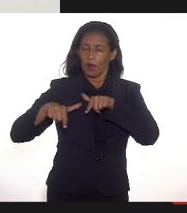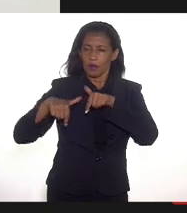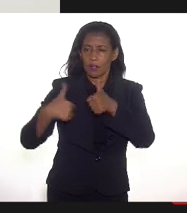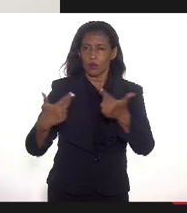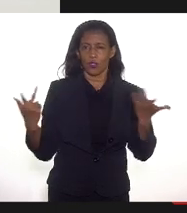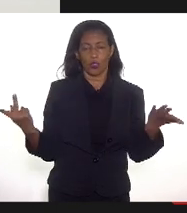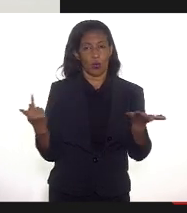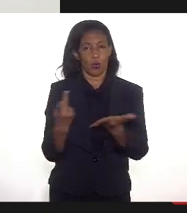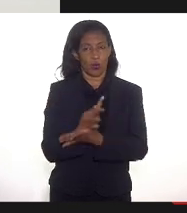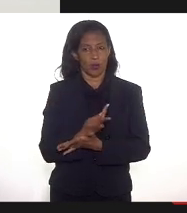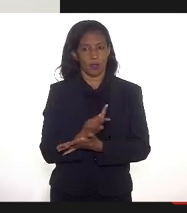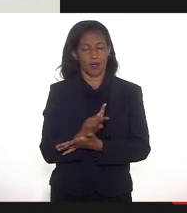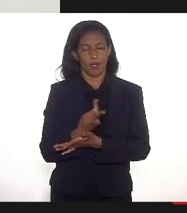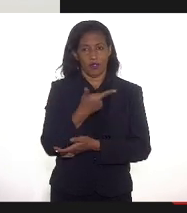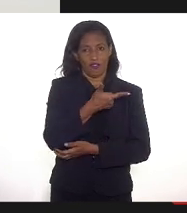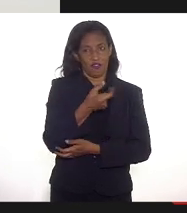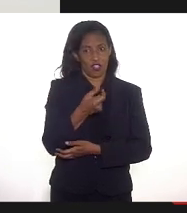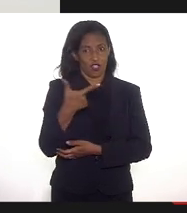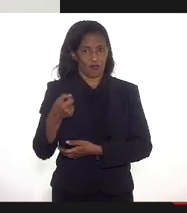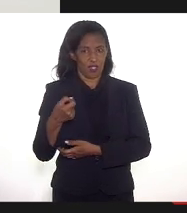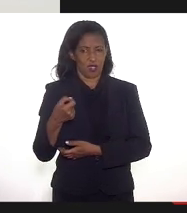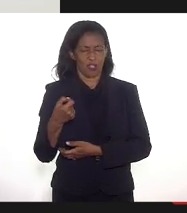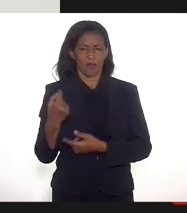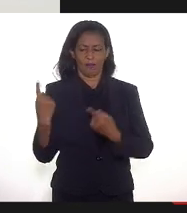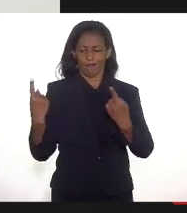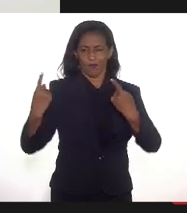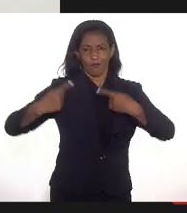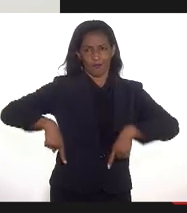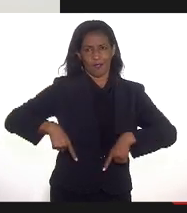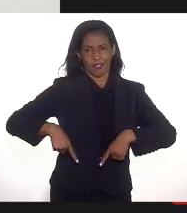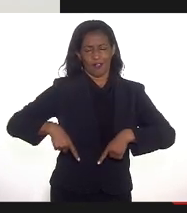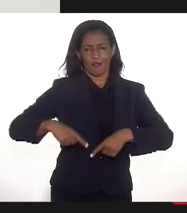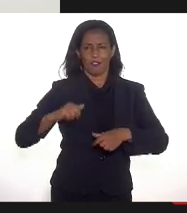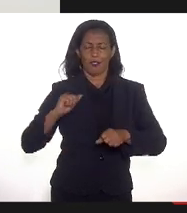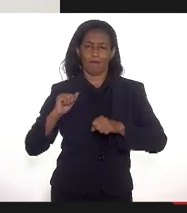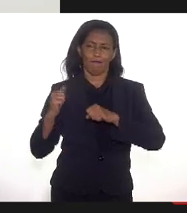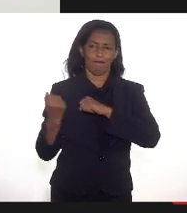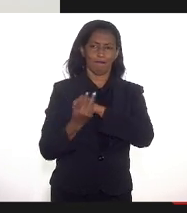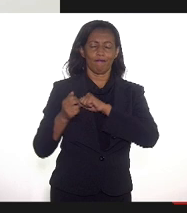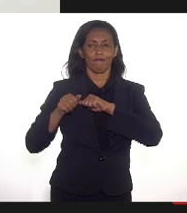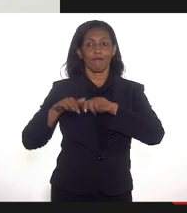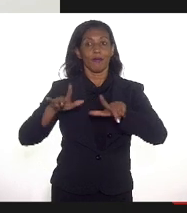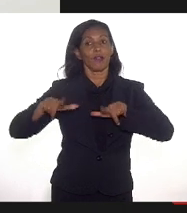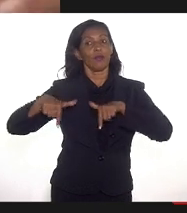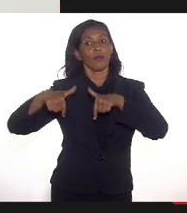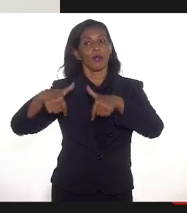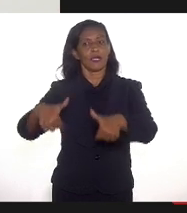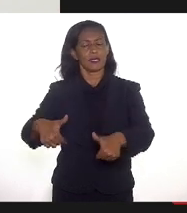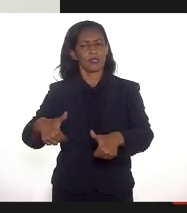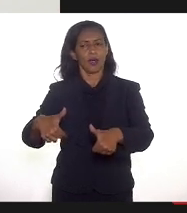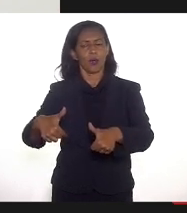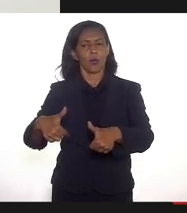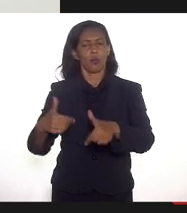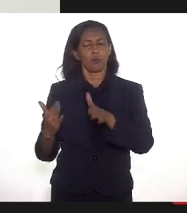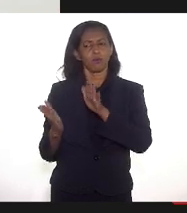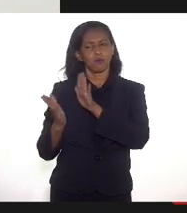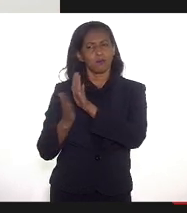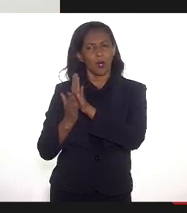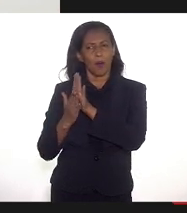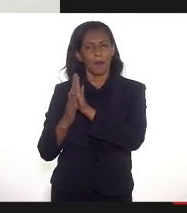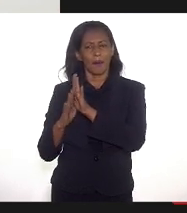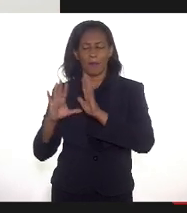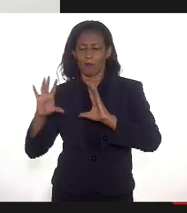para superar os desafios criados pela pandemia, elas foram ações distintas para cada